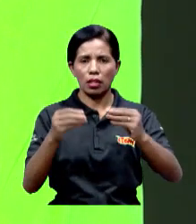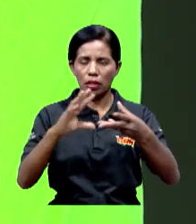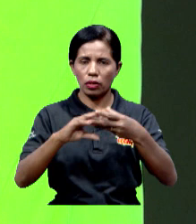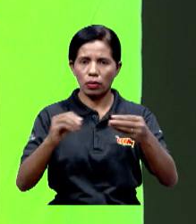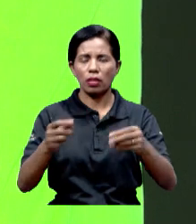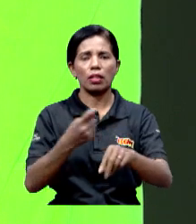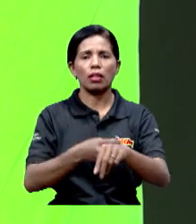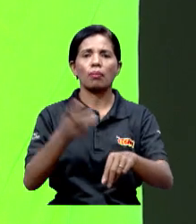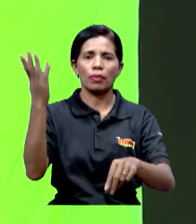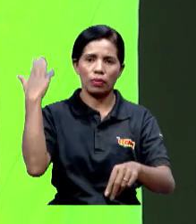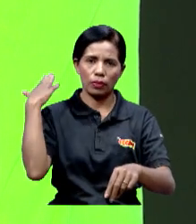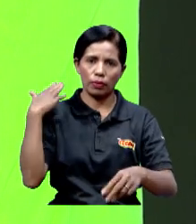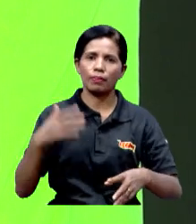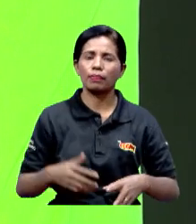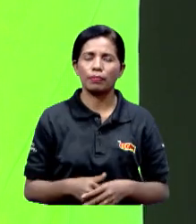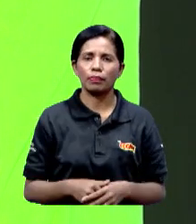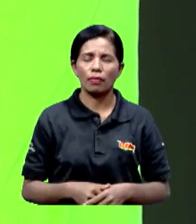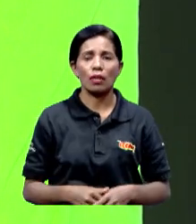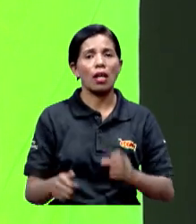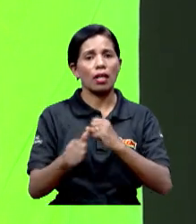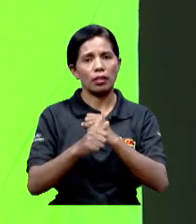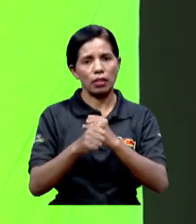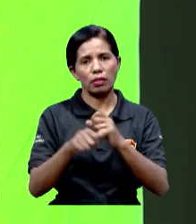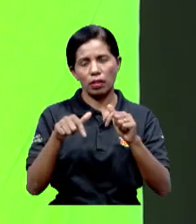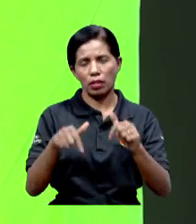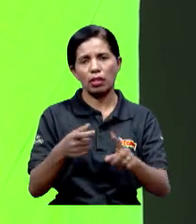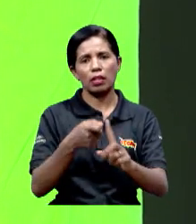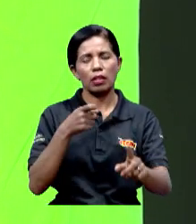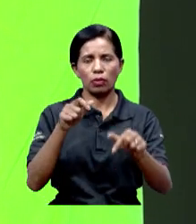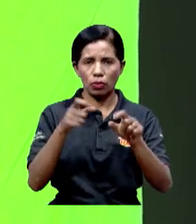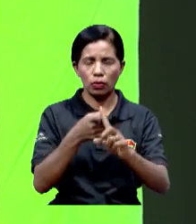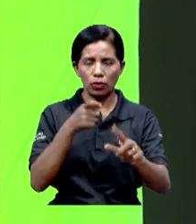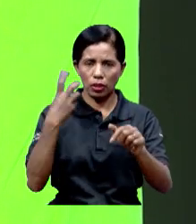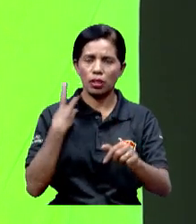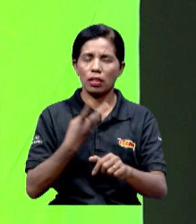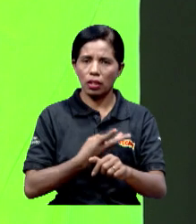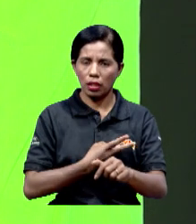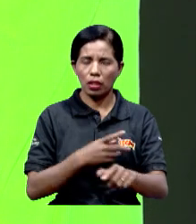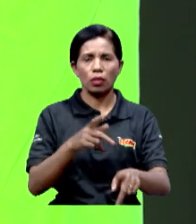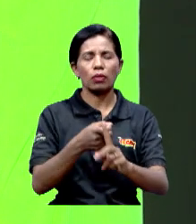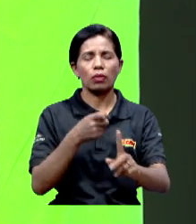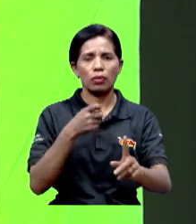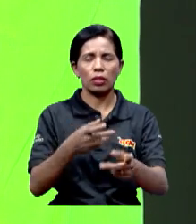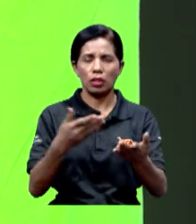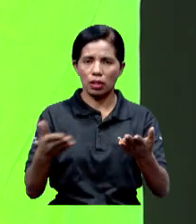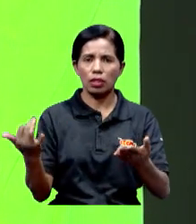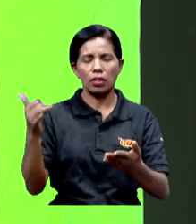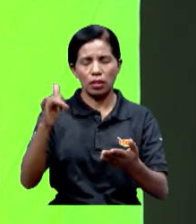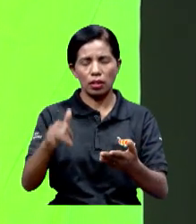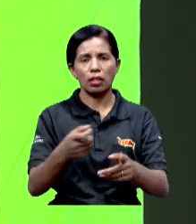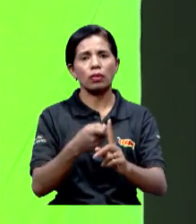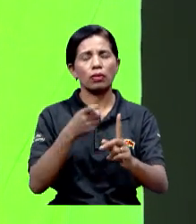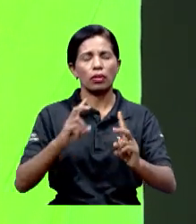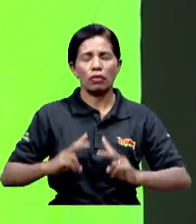pasado. No asaung ida ne tenki mai husi ita, husi asua insira, veteranu sira, tama ema